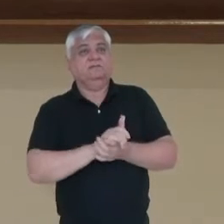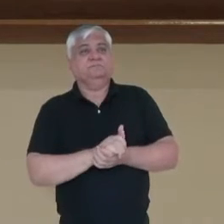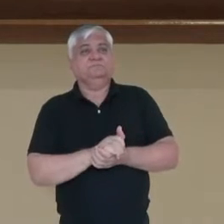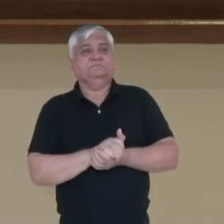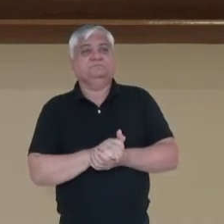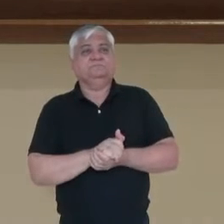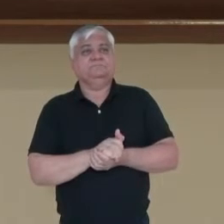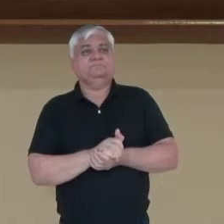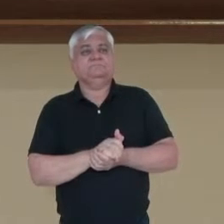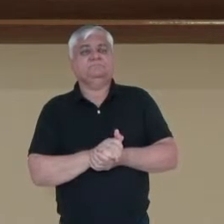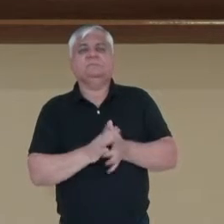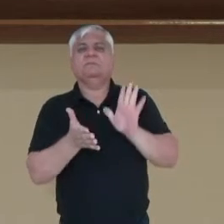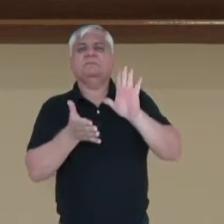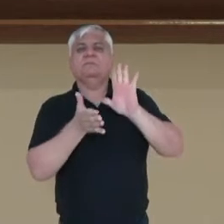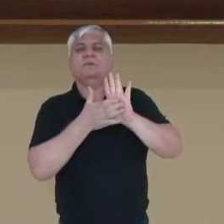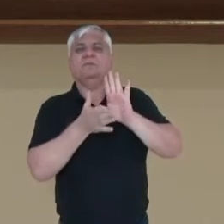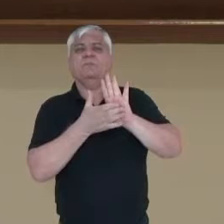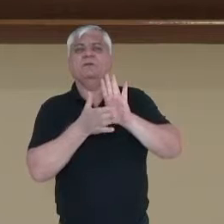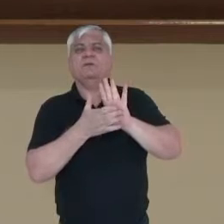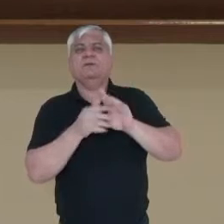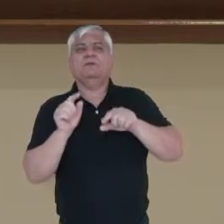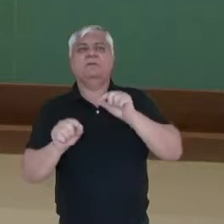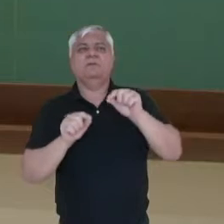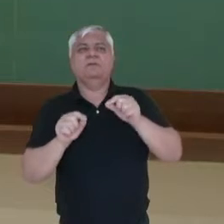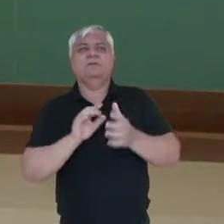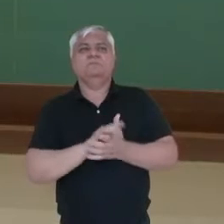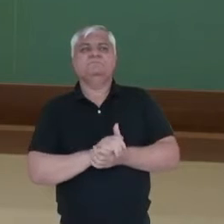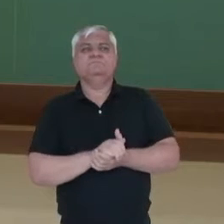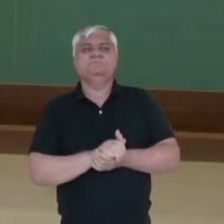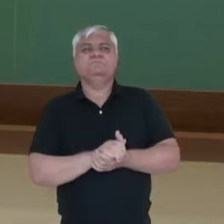Olha a proposta da atividade 2.